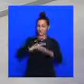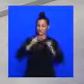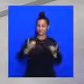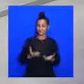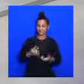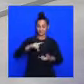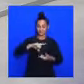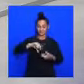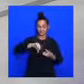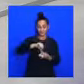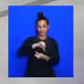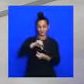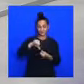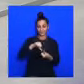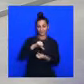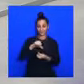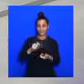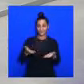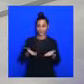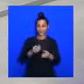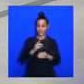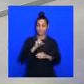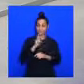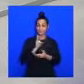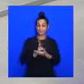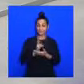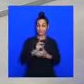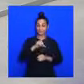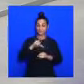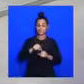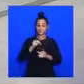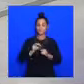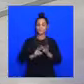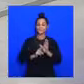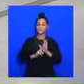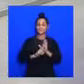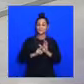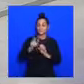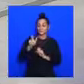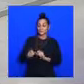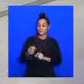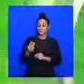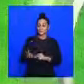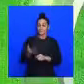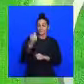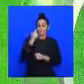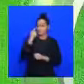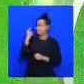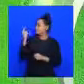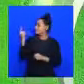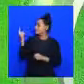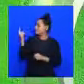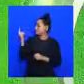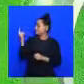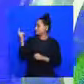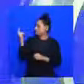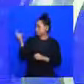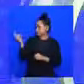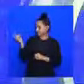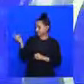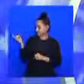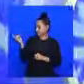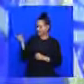globo sendo identificado. E agora sortearemos o número correspondente à coluna número 2. Bola posicionada,